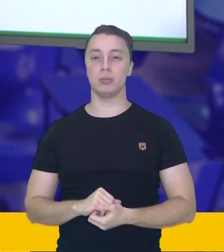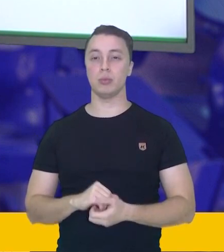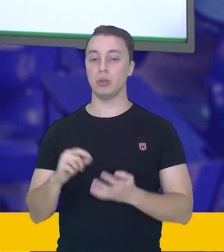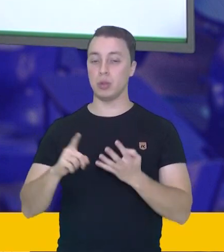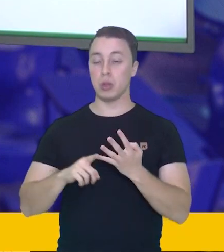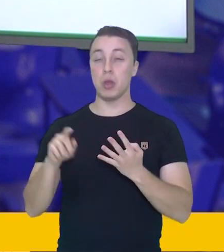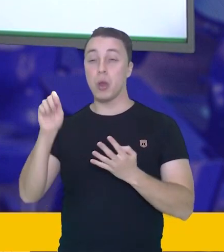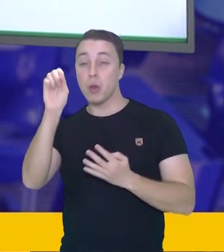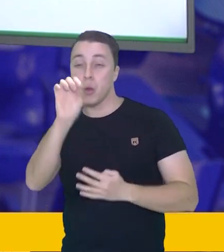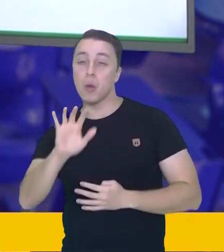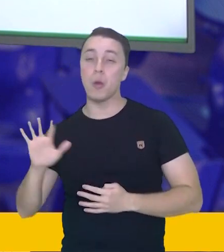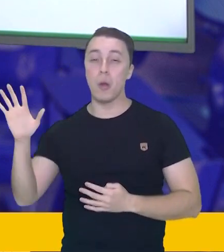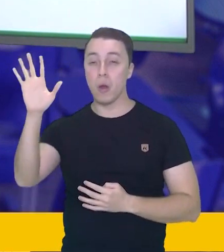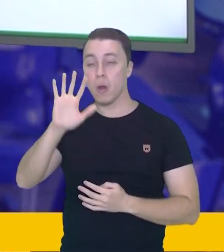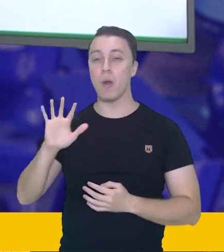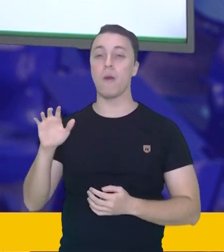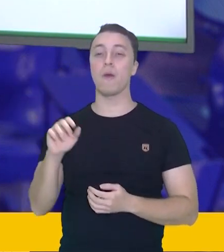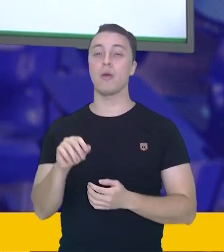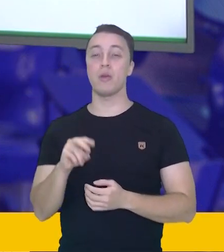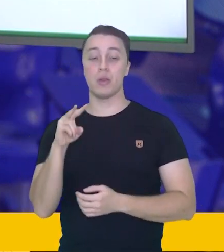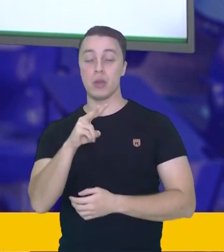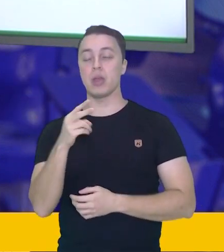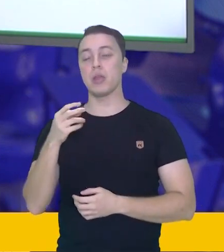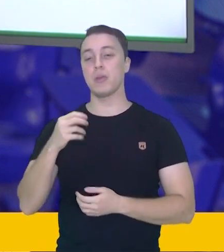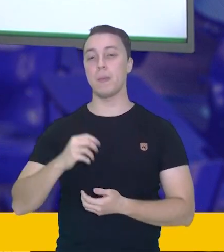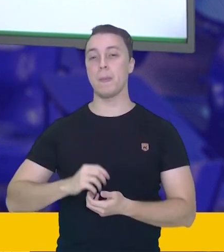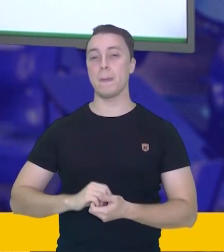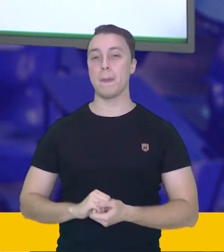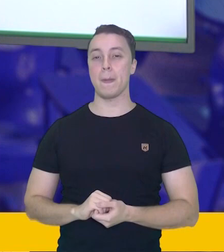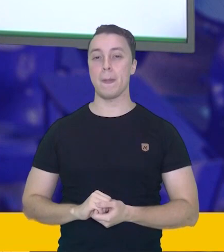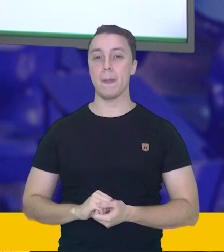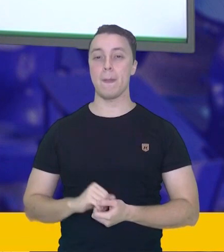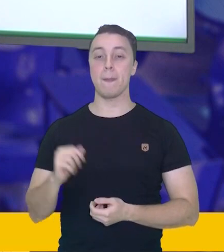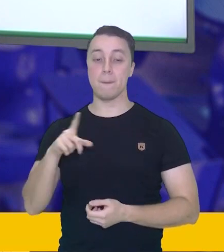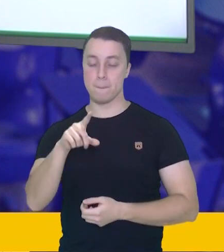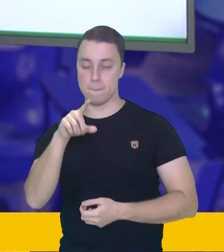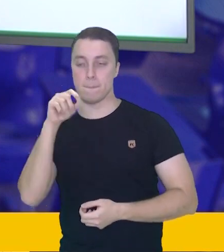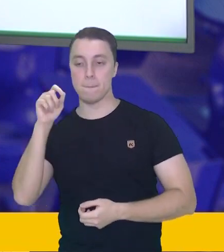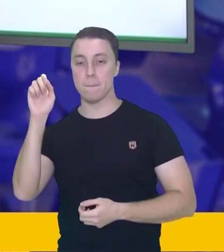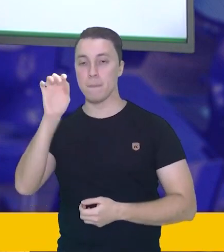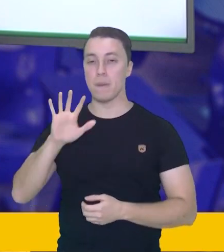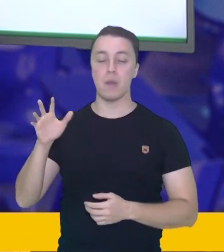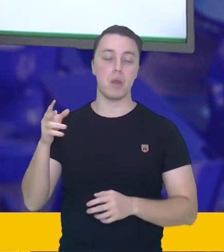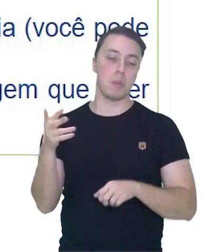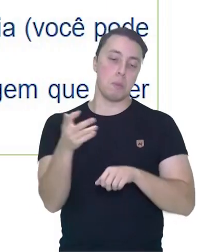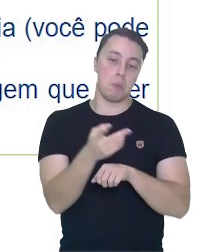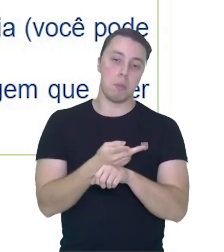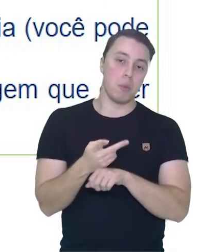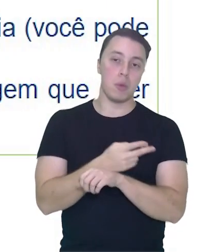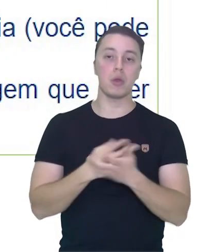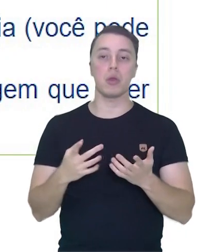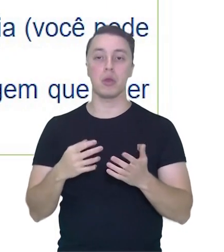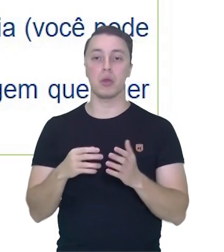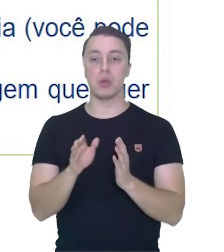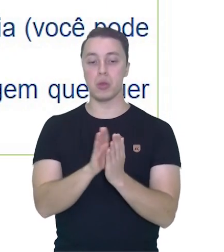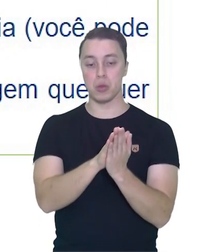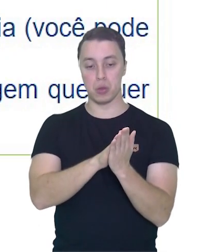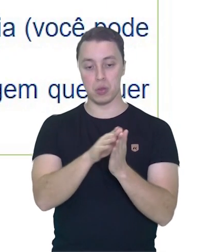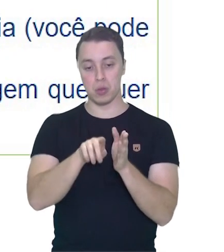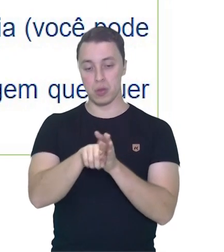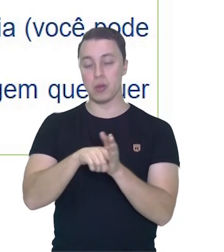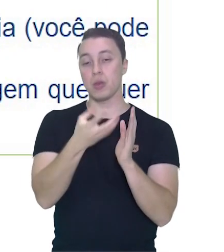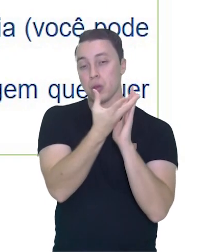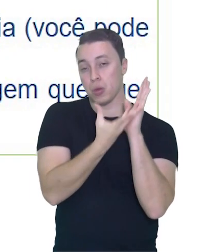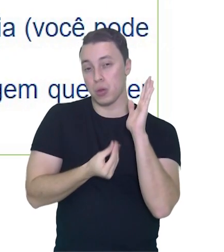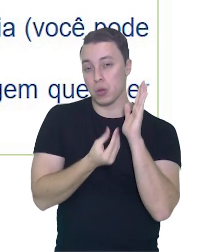Escolha imagens para compor a sua campanha comunitária. Para essas imagens, vocês podem pesquisar, imprimir e até